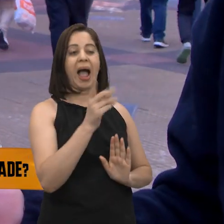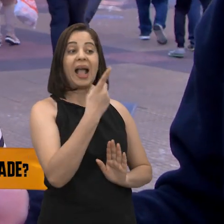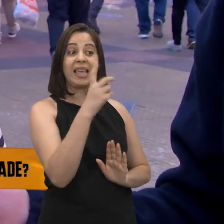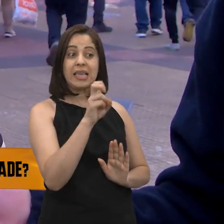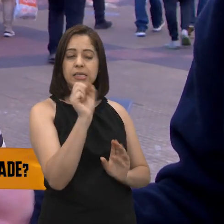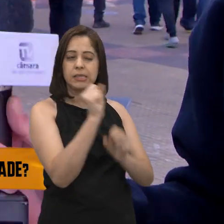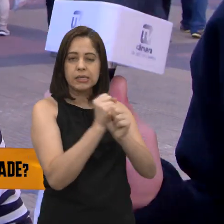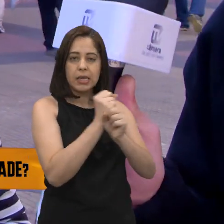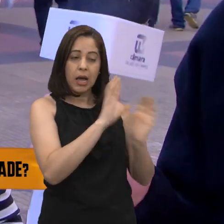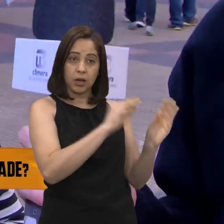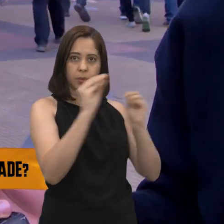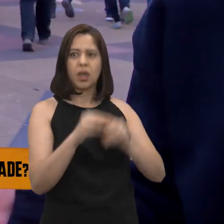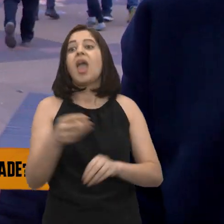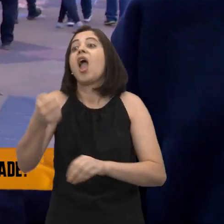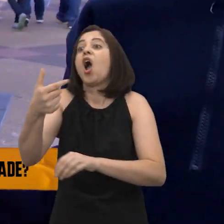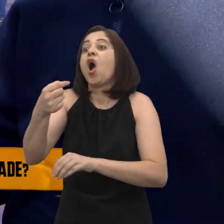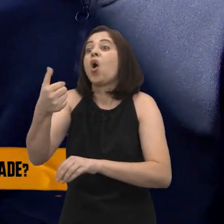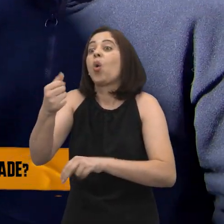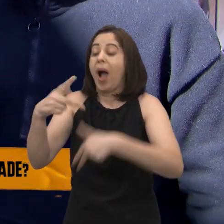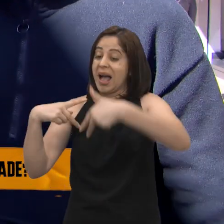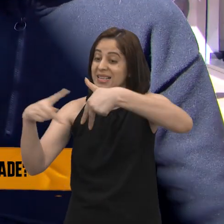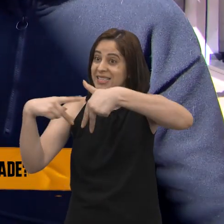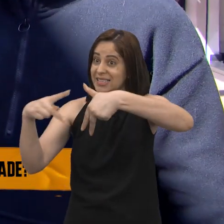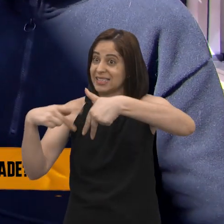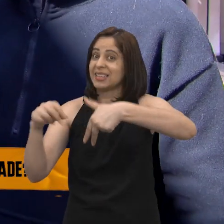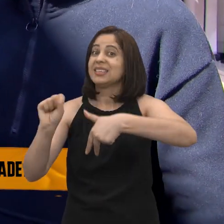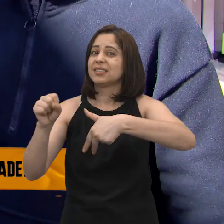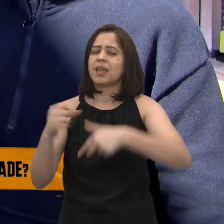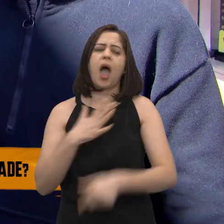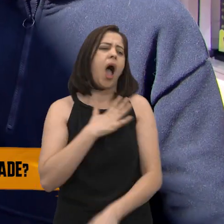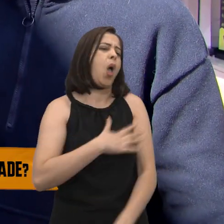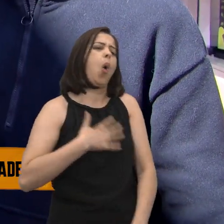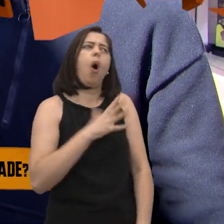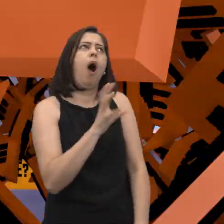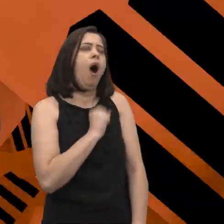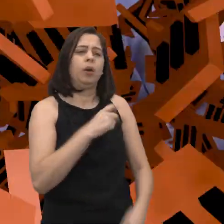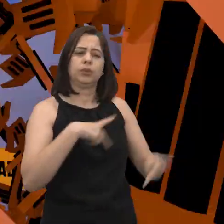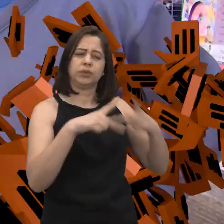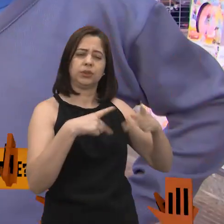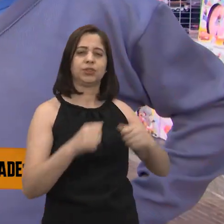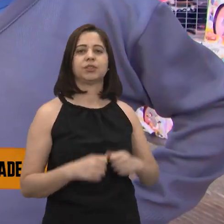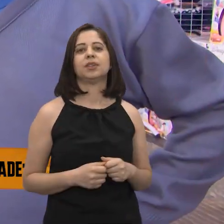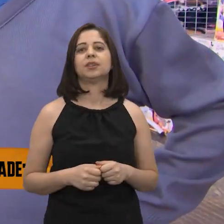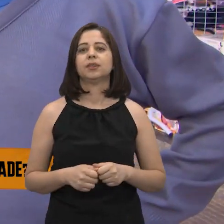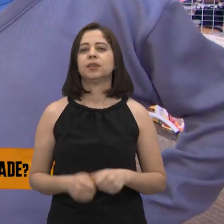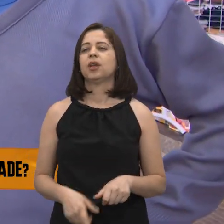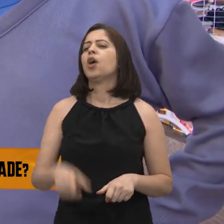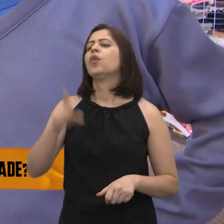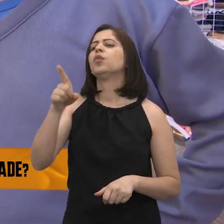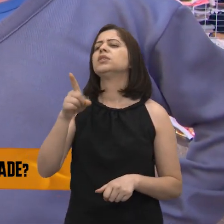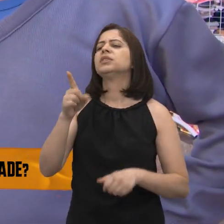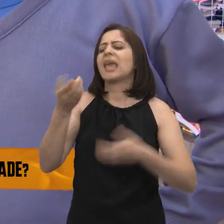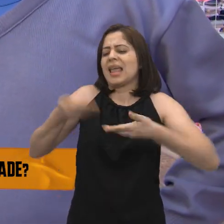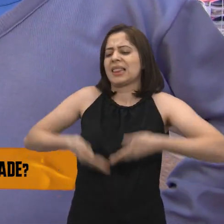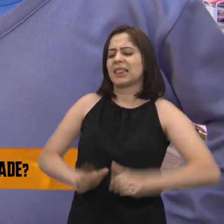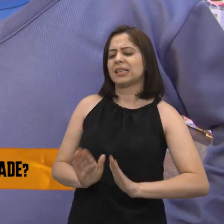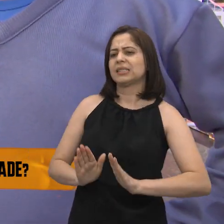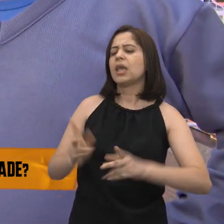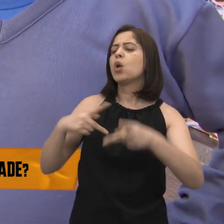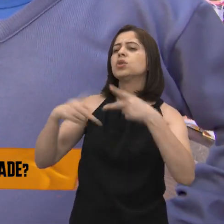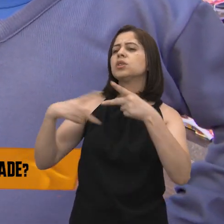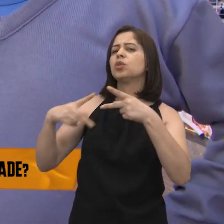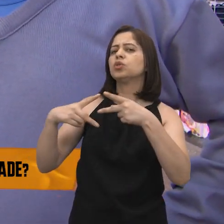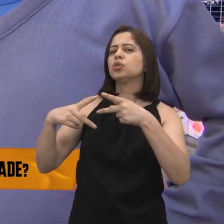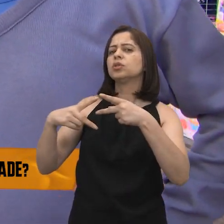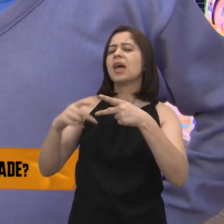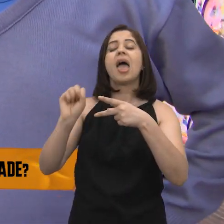15 anos que eu moro aqui. Já é quase? Quase, sim. Gosto muito daqui, sim. Valdir, me diz uma coisa, o senhor é nascido em São José dos